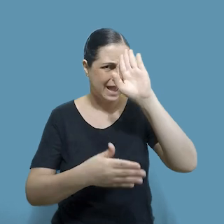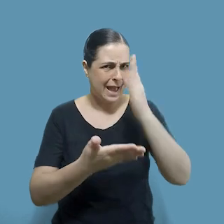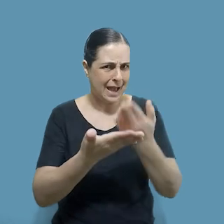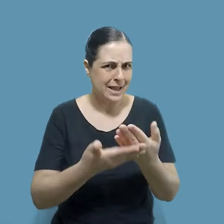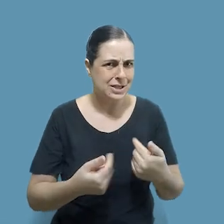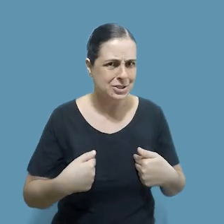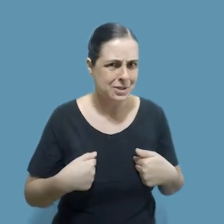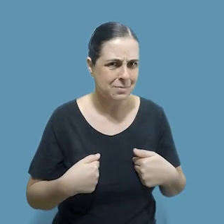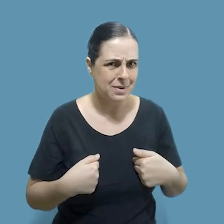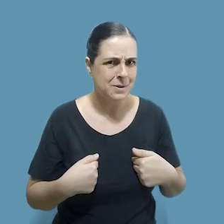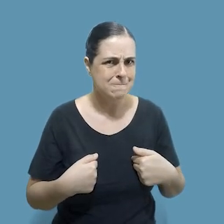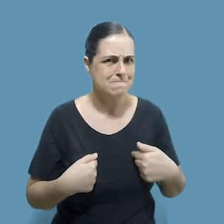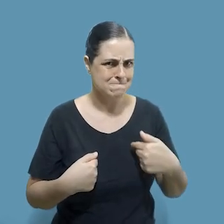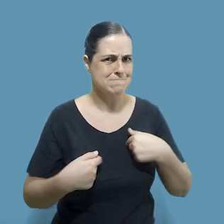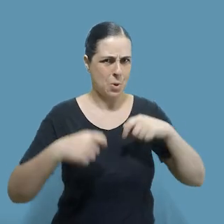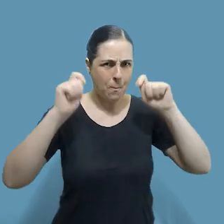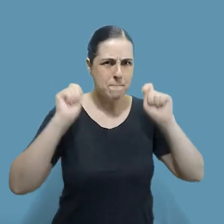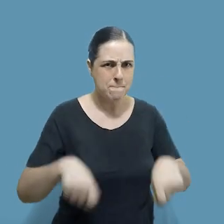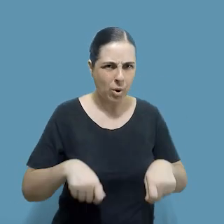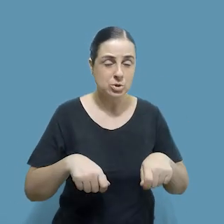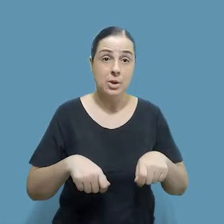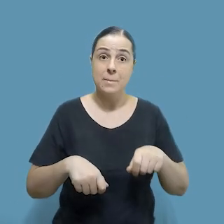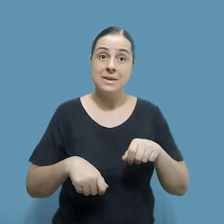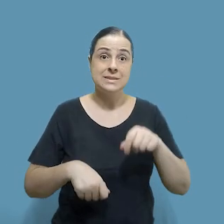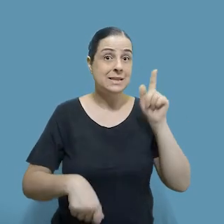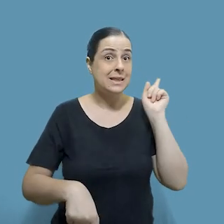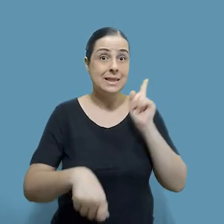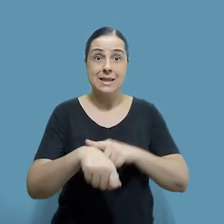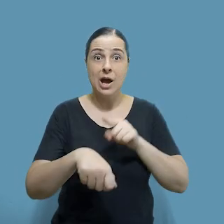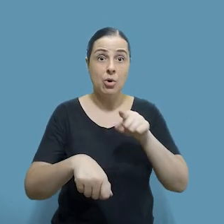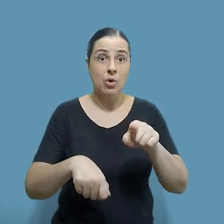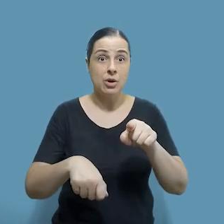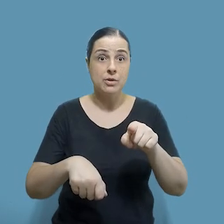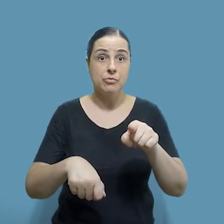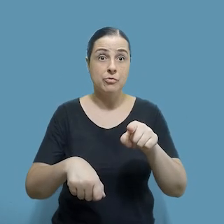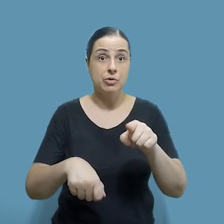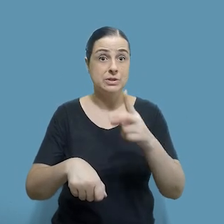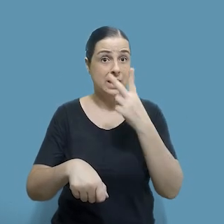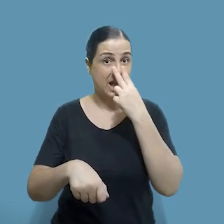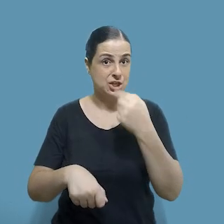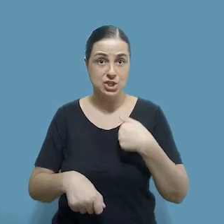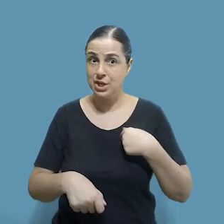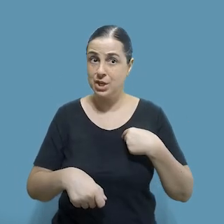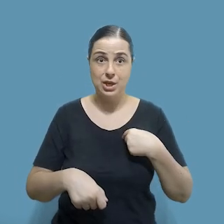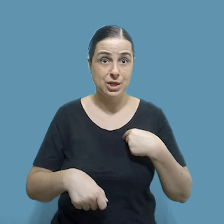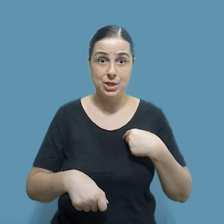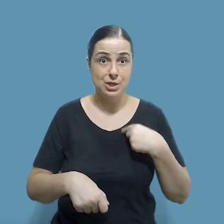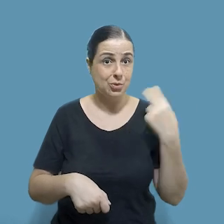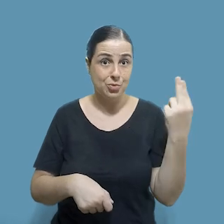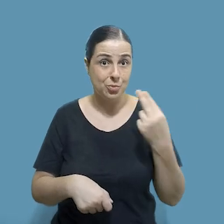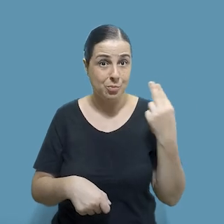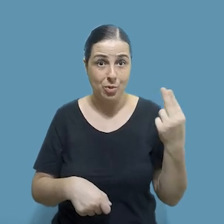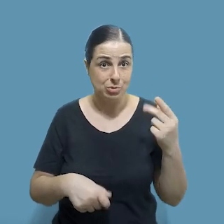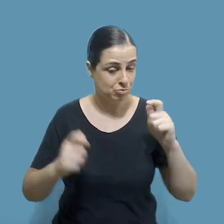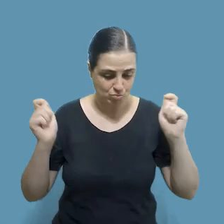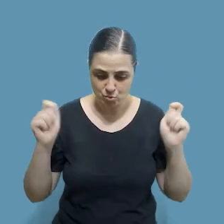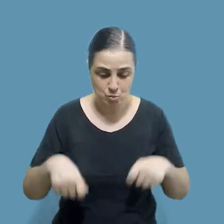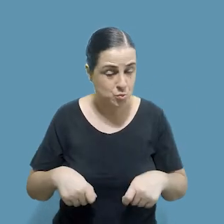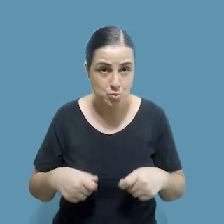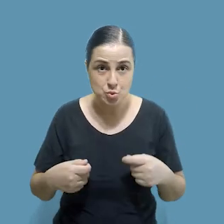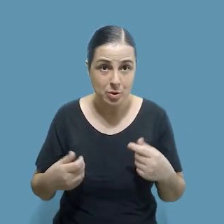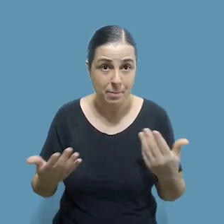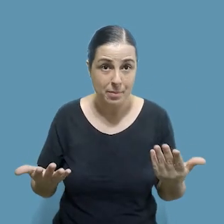coisa, eu posso. Agora, se você de cara já acha que eu não posso, e aí tem a cena que eu achei absolutamente